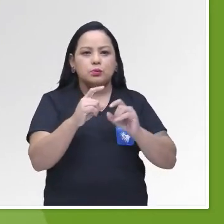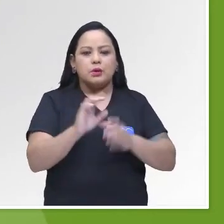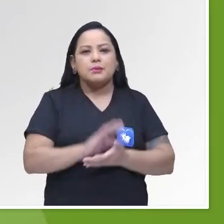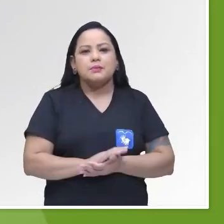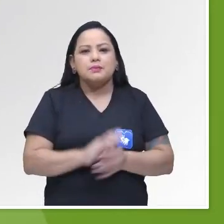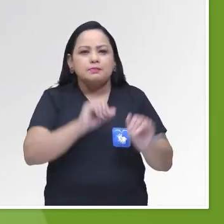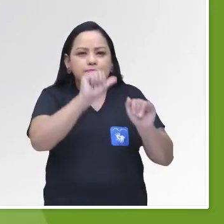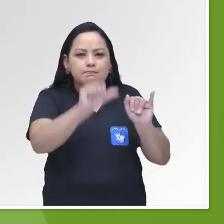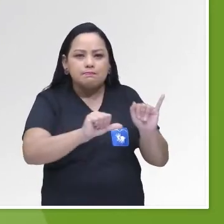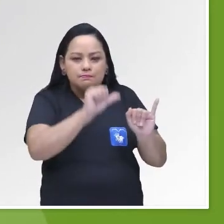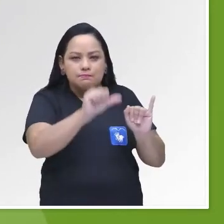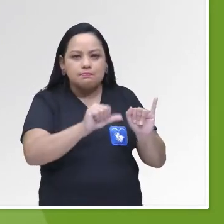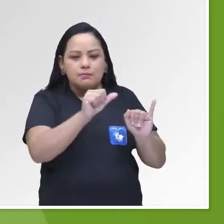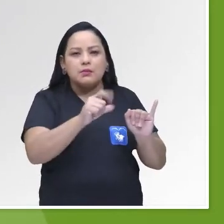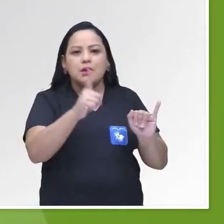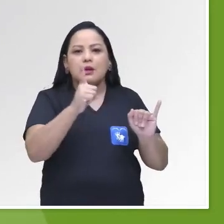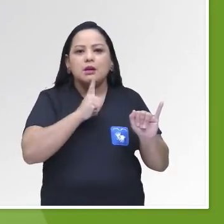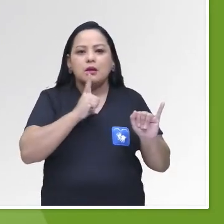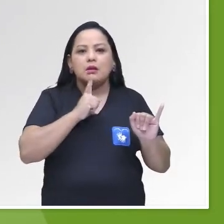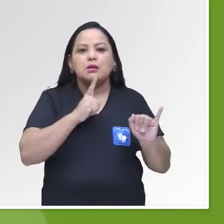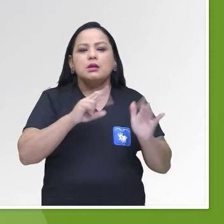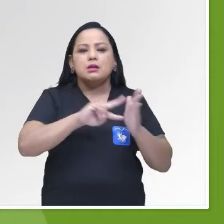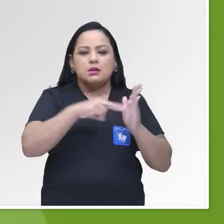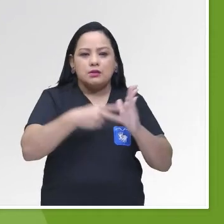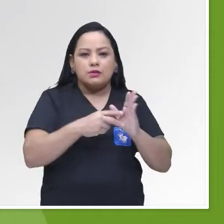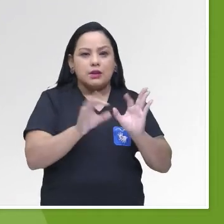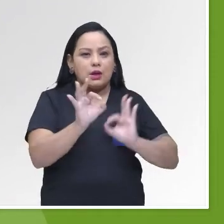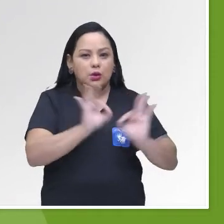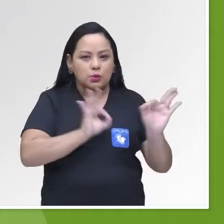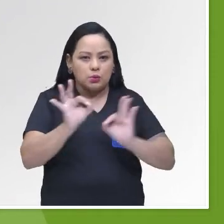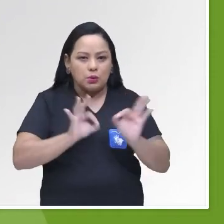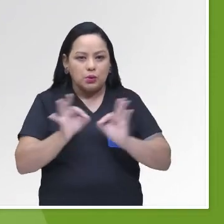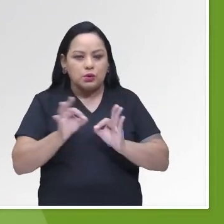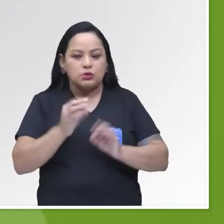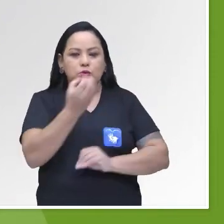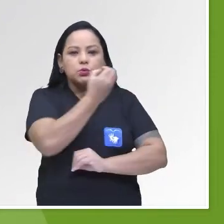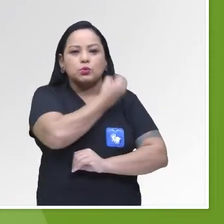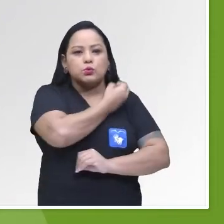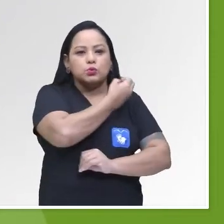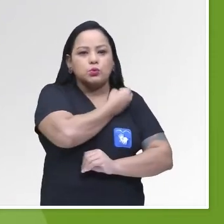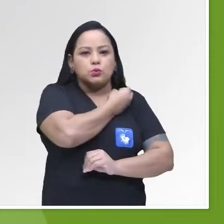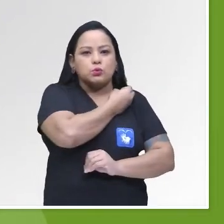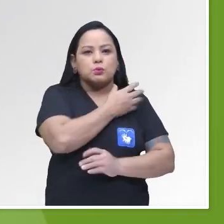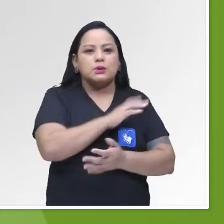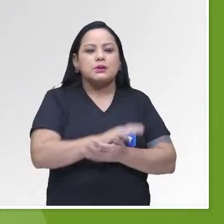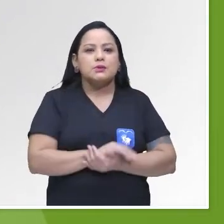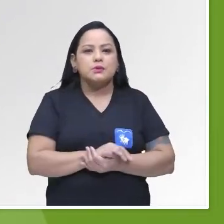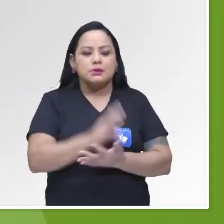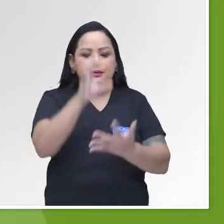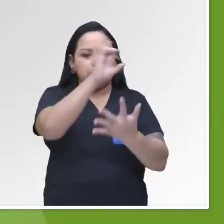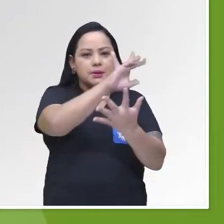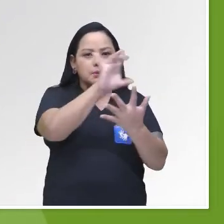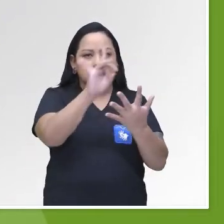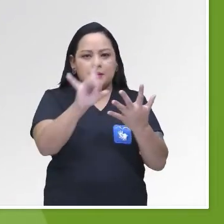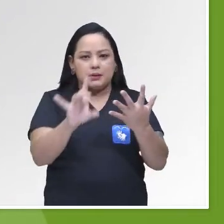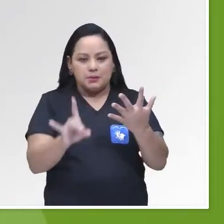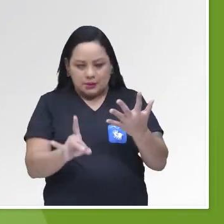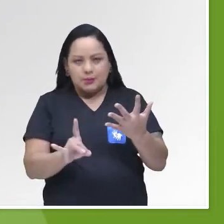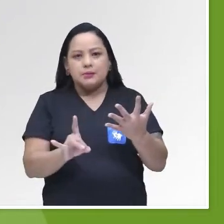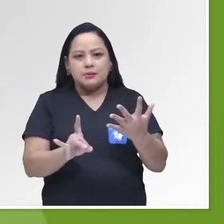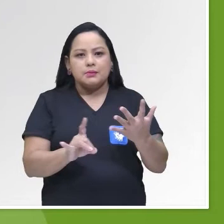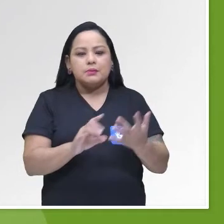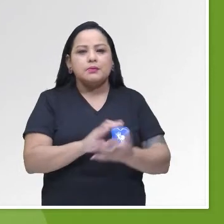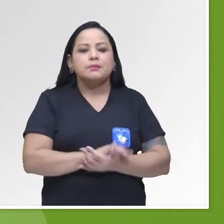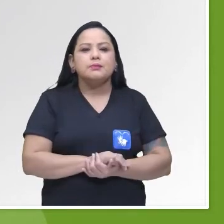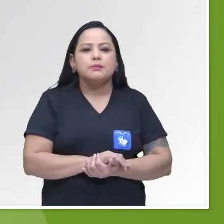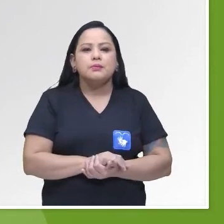química. Consiste no ajuste dos coeficientes estequiométricos dos elementos